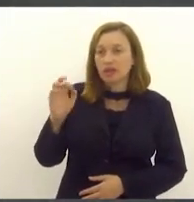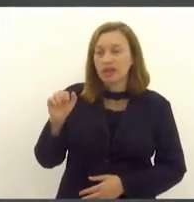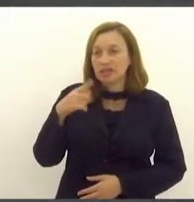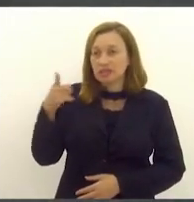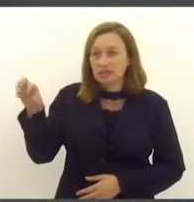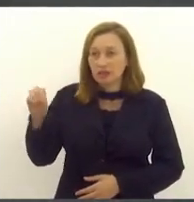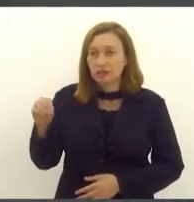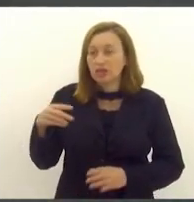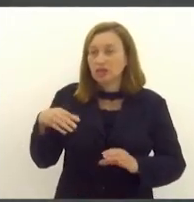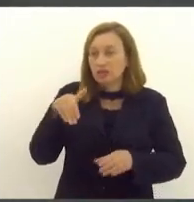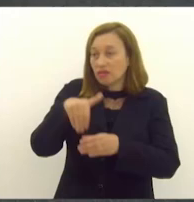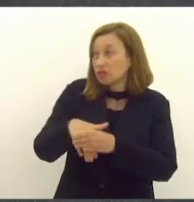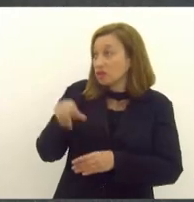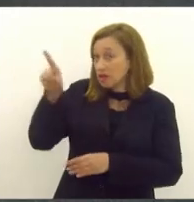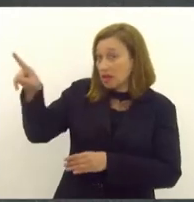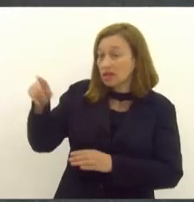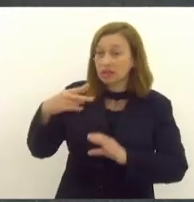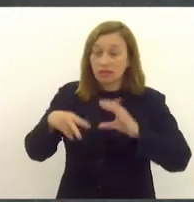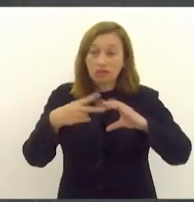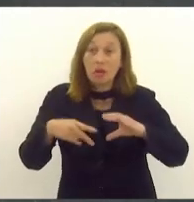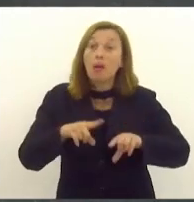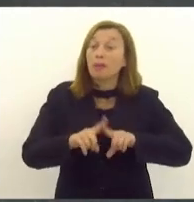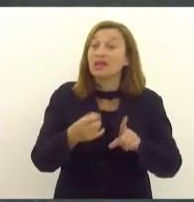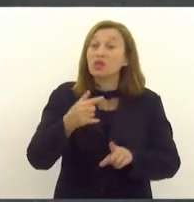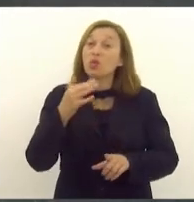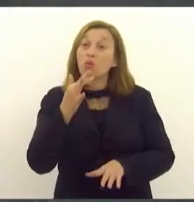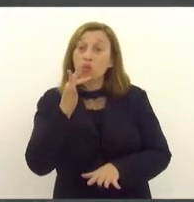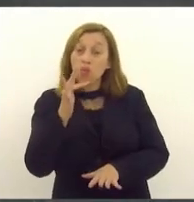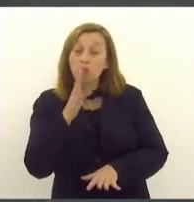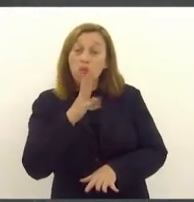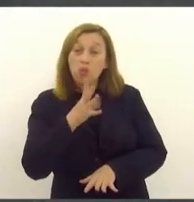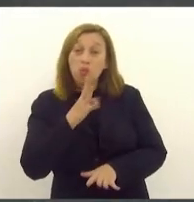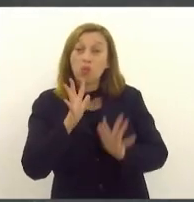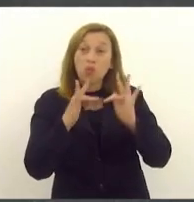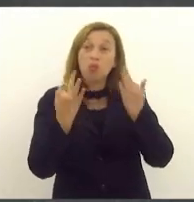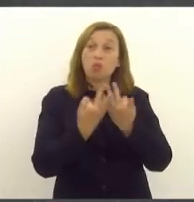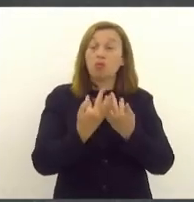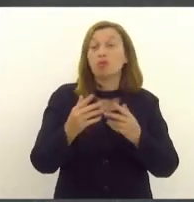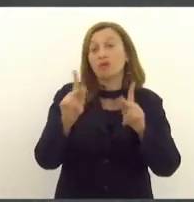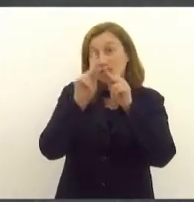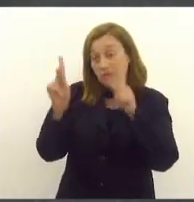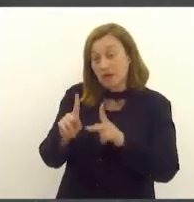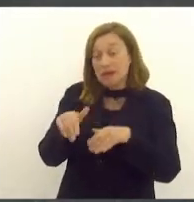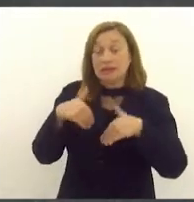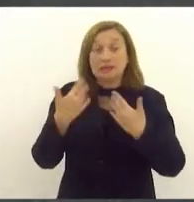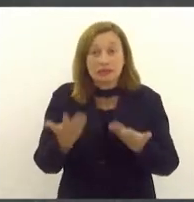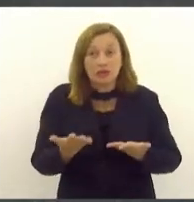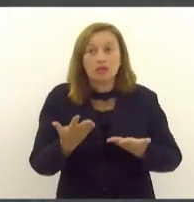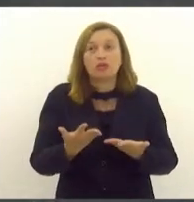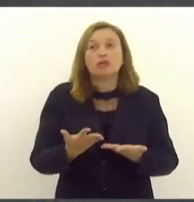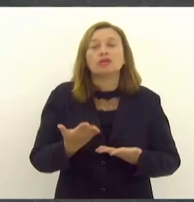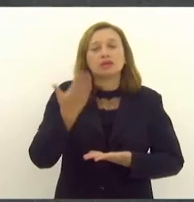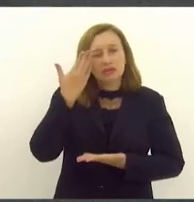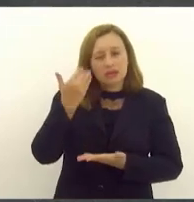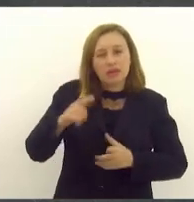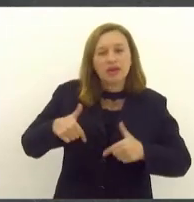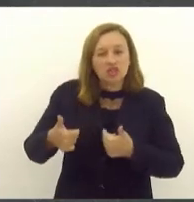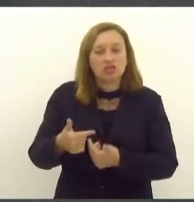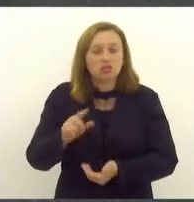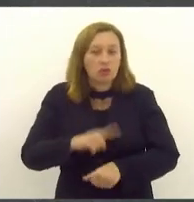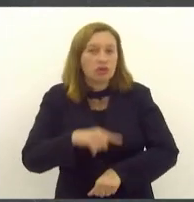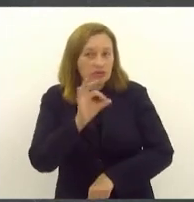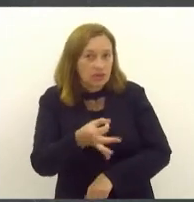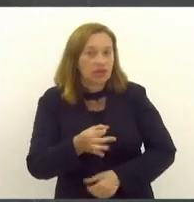Câmara Municipal Mas como eu conheço a família é uma família de muita paz mas também que sabe reagir na hora